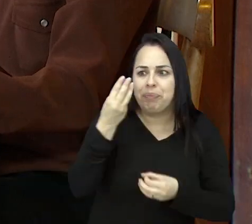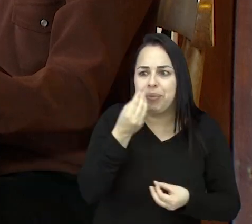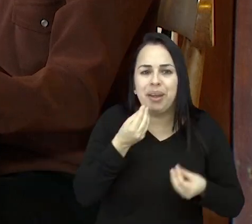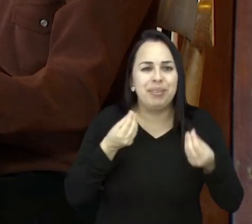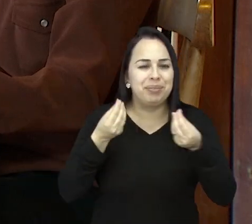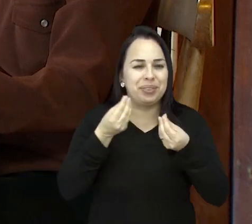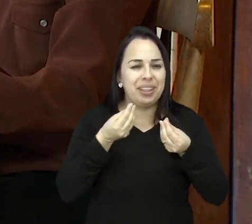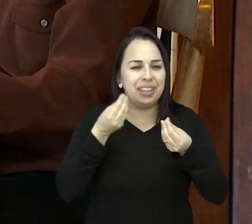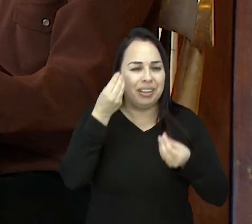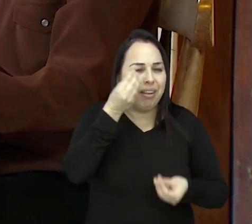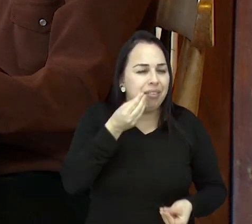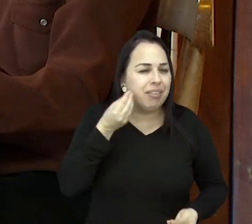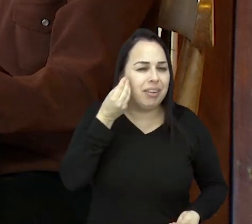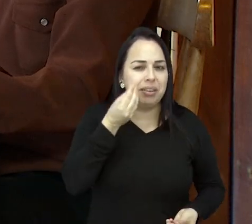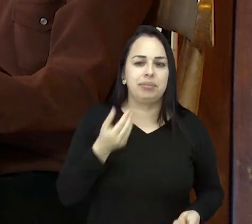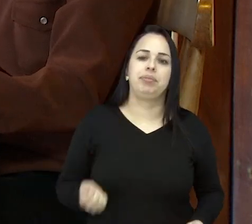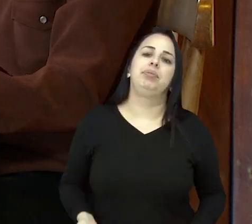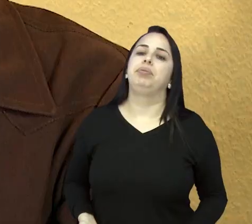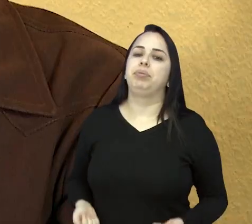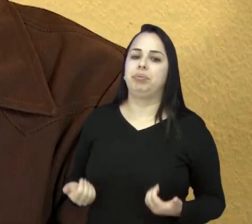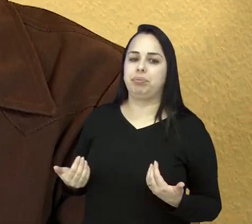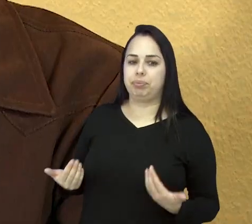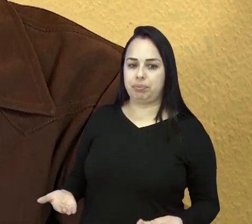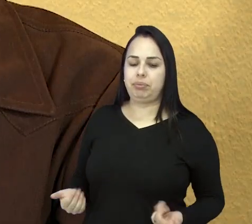sua escolha, da sua vivência?